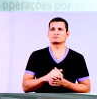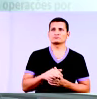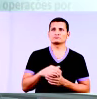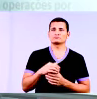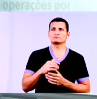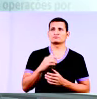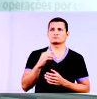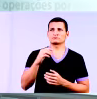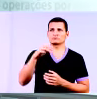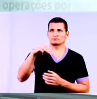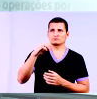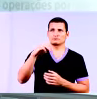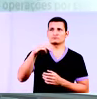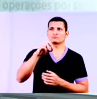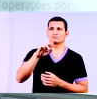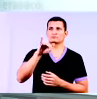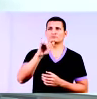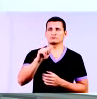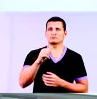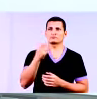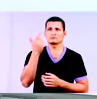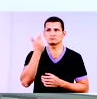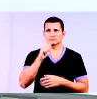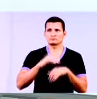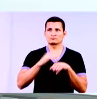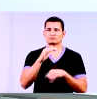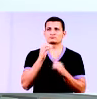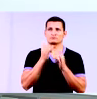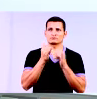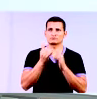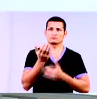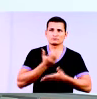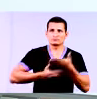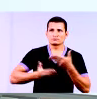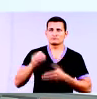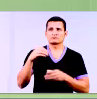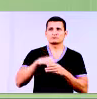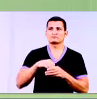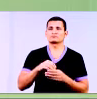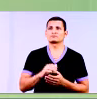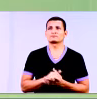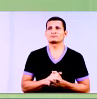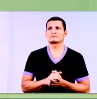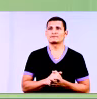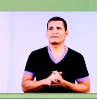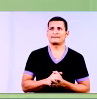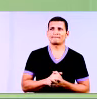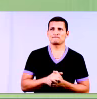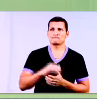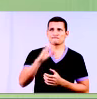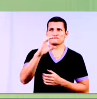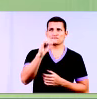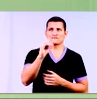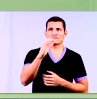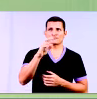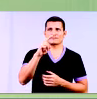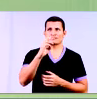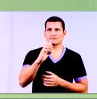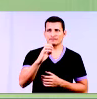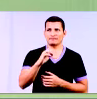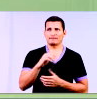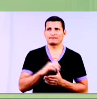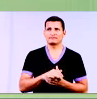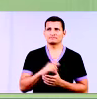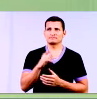mais informações, ela tem mais troca de informações internas. Isso é uma evolução da mesma memória, ok? Memória cache, a gente já viu, ela está